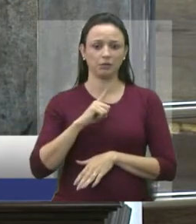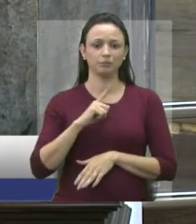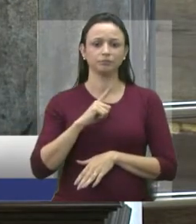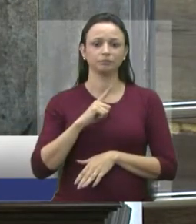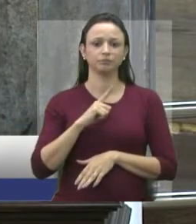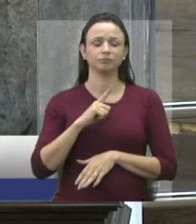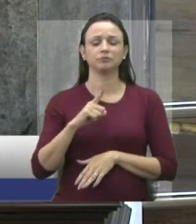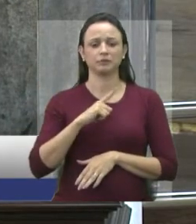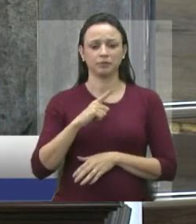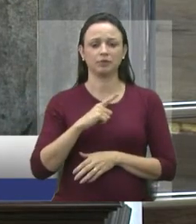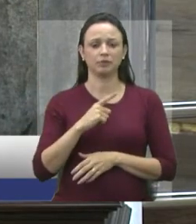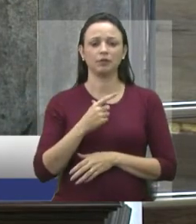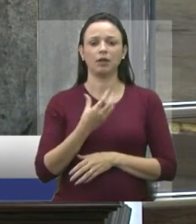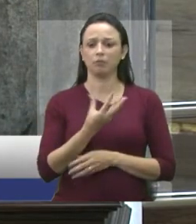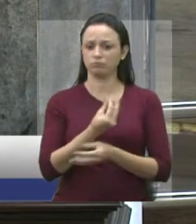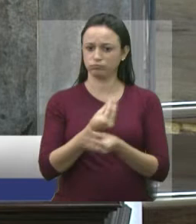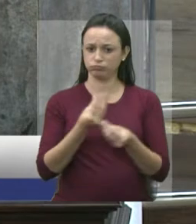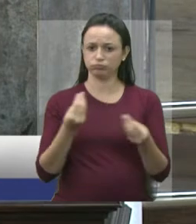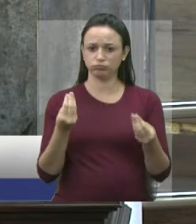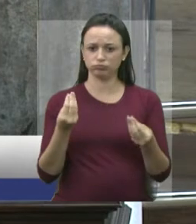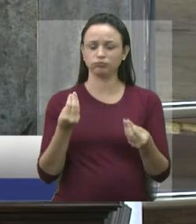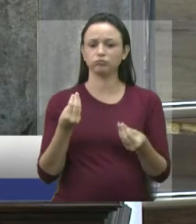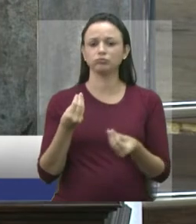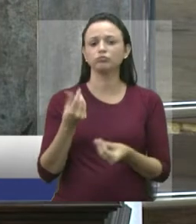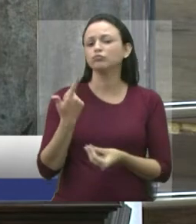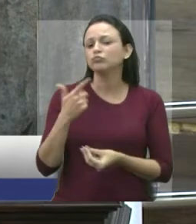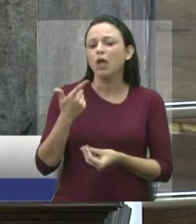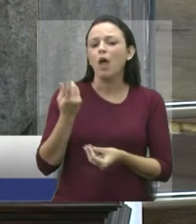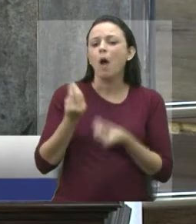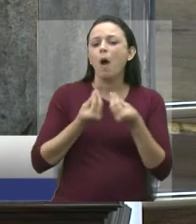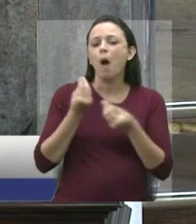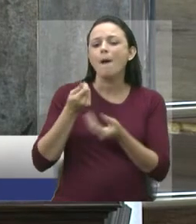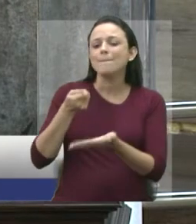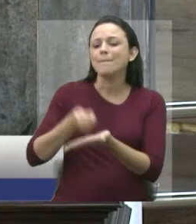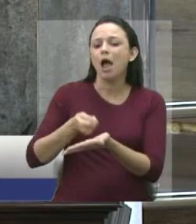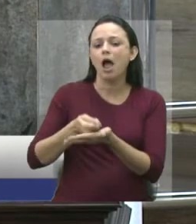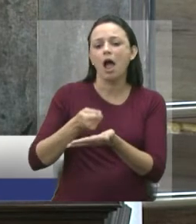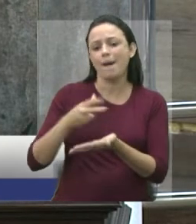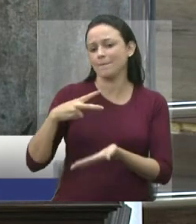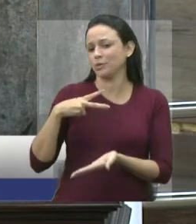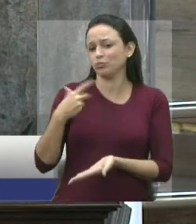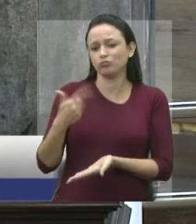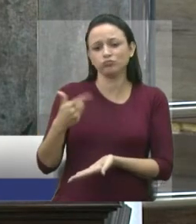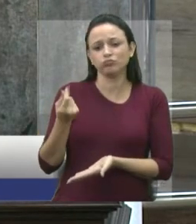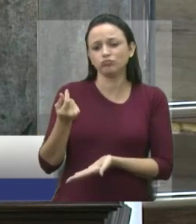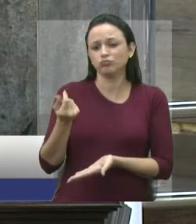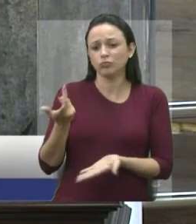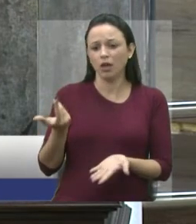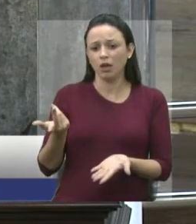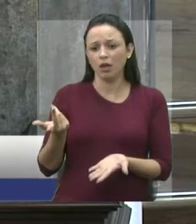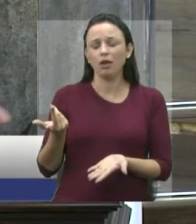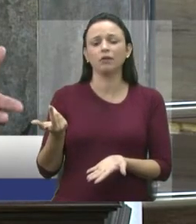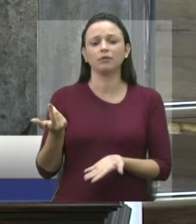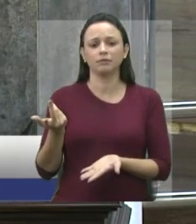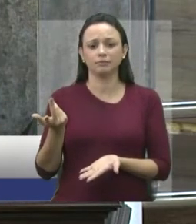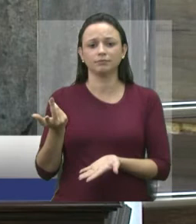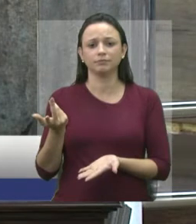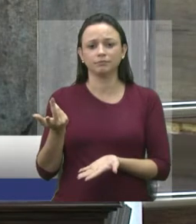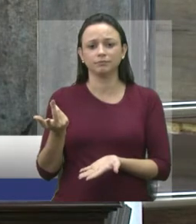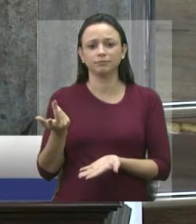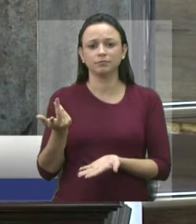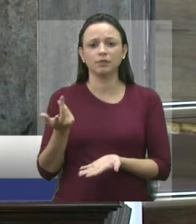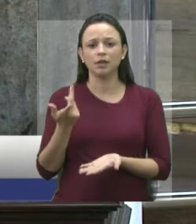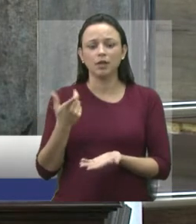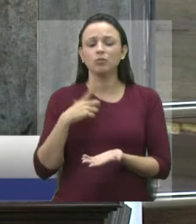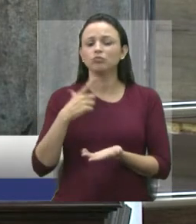tem vários aí, sem condições de pagar pelo mesmo, e está tendo que ficar sem